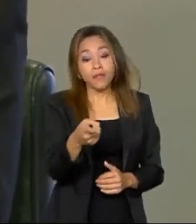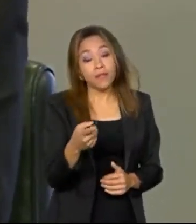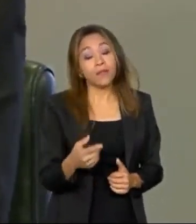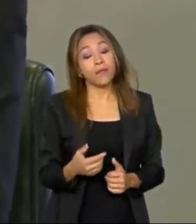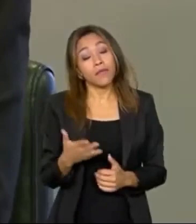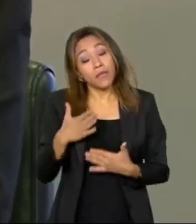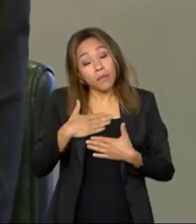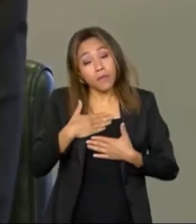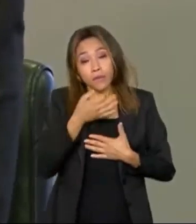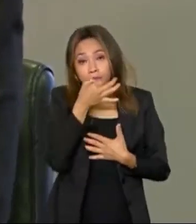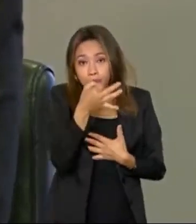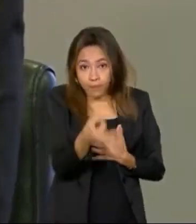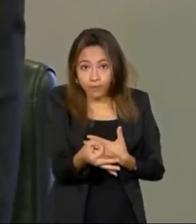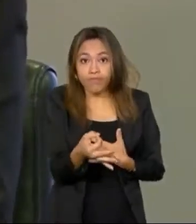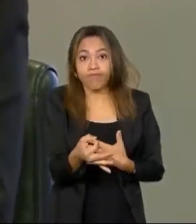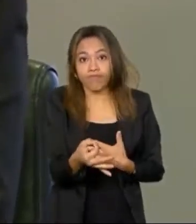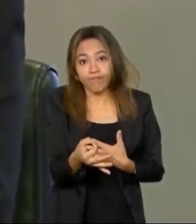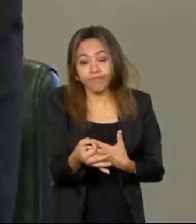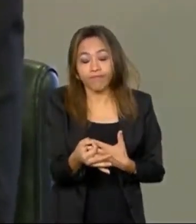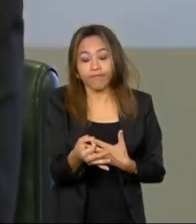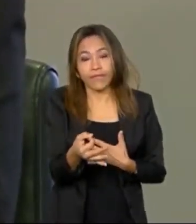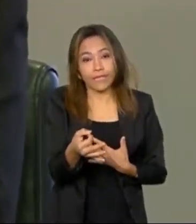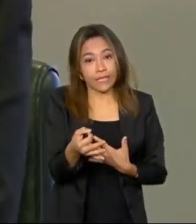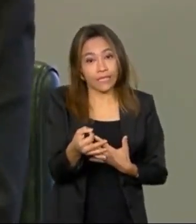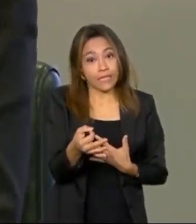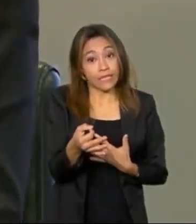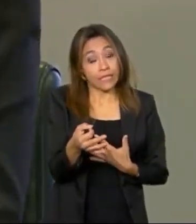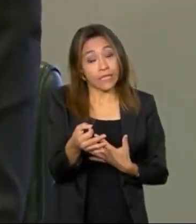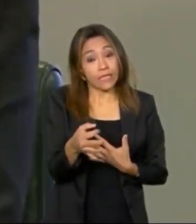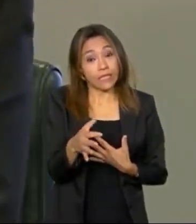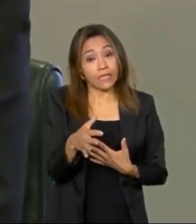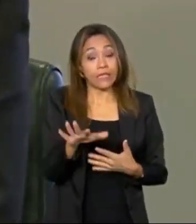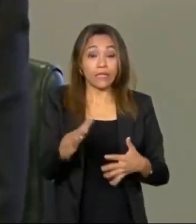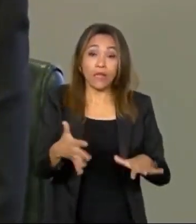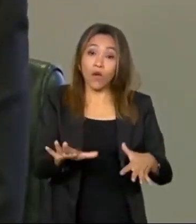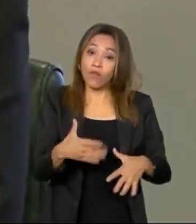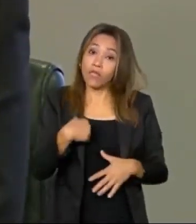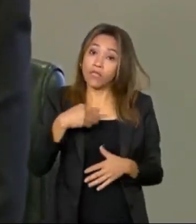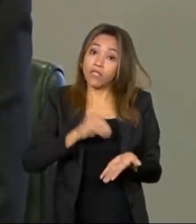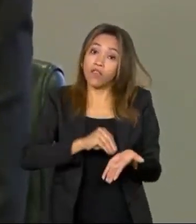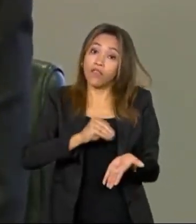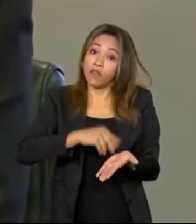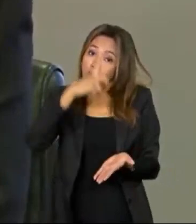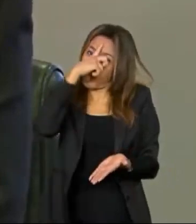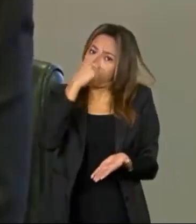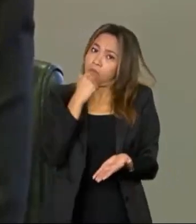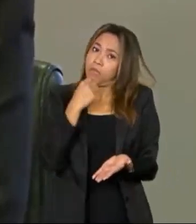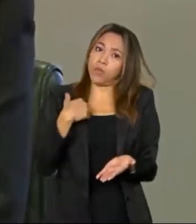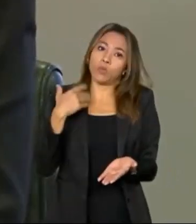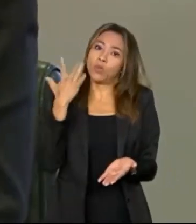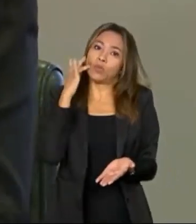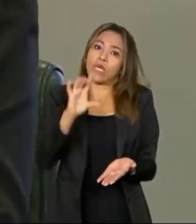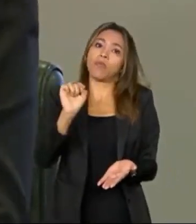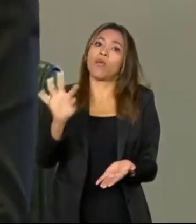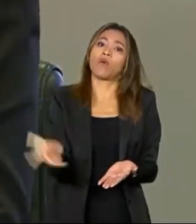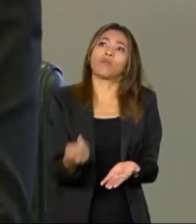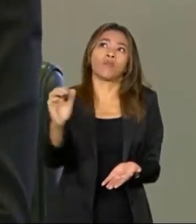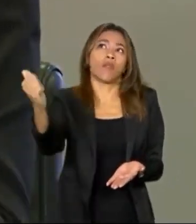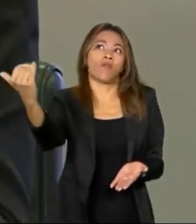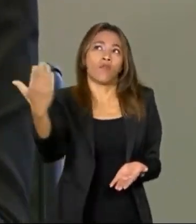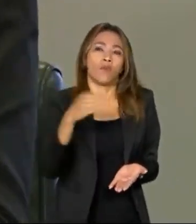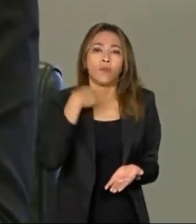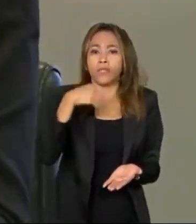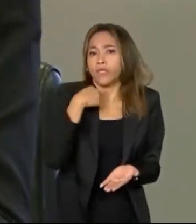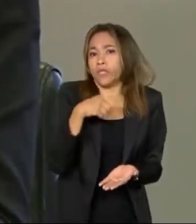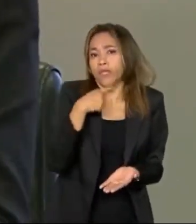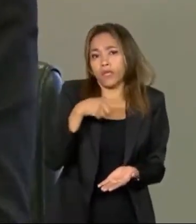na minha opinião, talvez seja um desconhecimento de como isso está sendo pensado no mundo afora, entendeu? Não adianta o Brasil